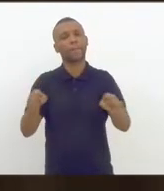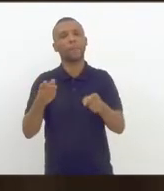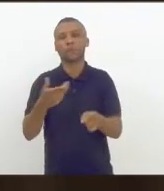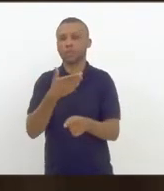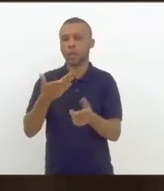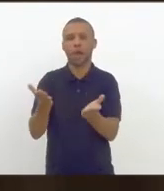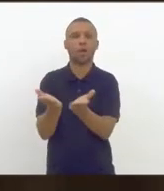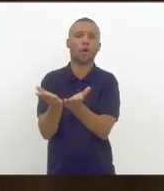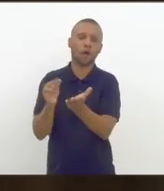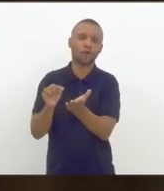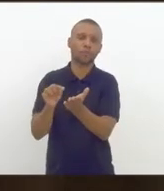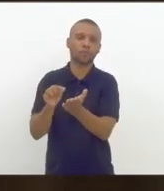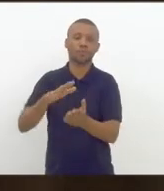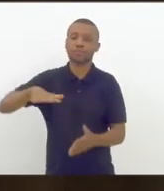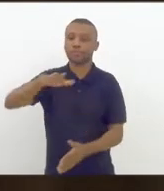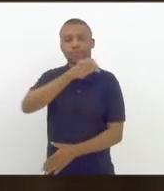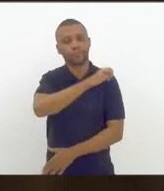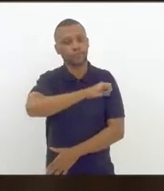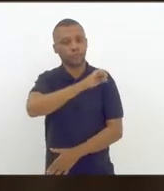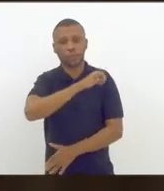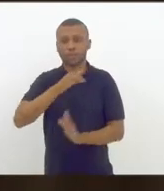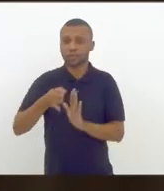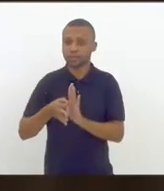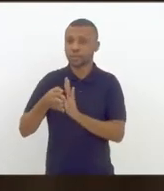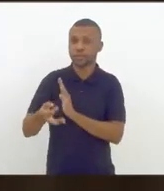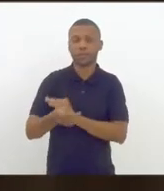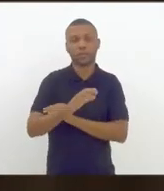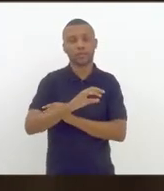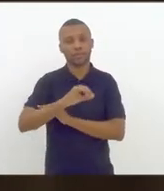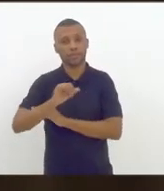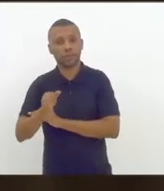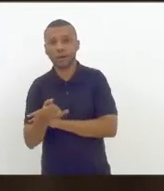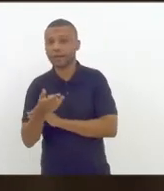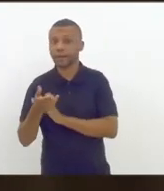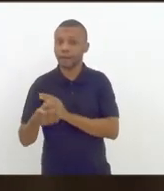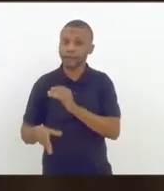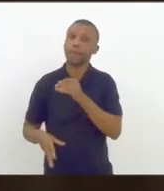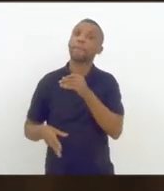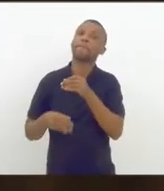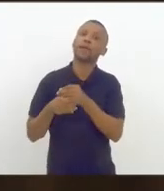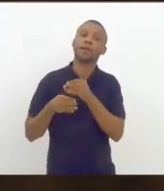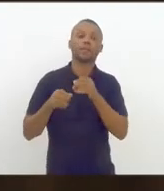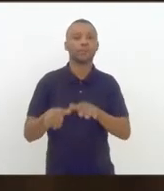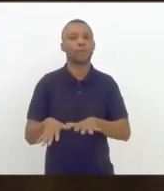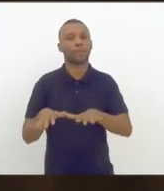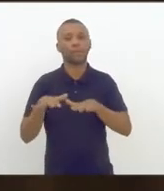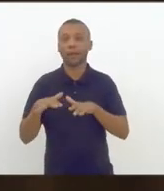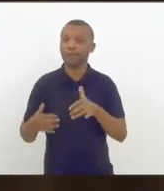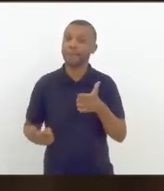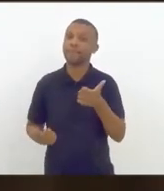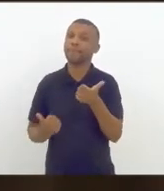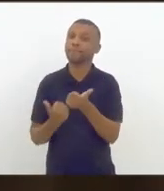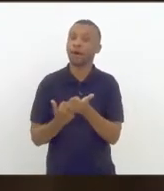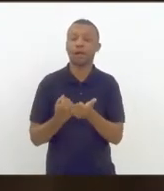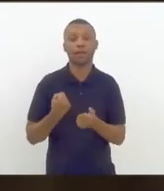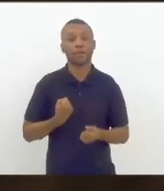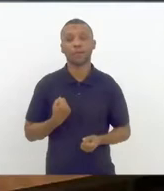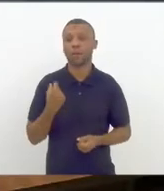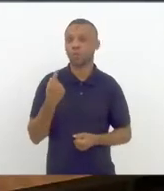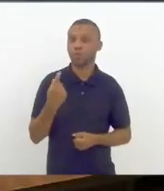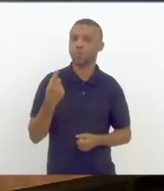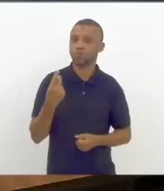Estado do Rio de Janeiro, o parecer da CCJ, as emendas de plenário, é favorável às emendas 1, 2 e